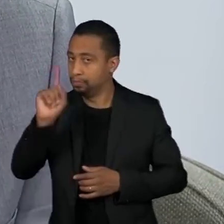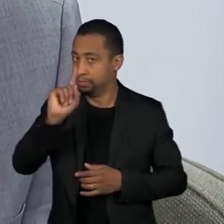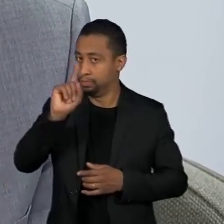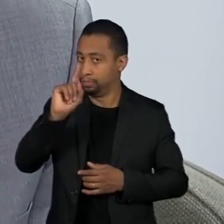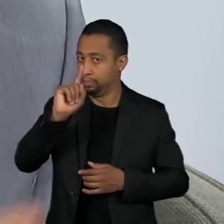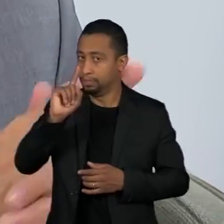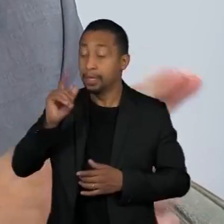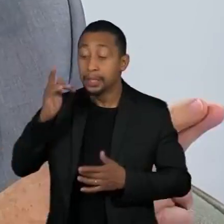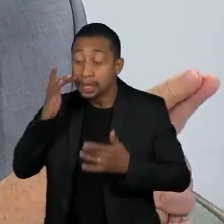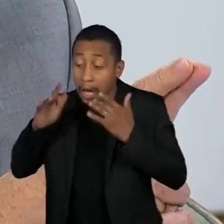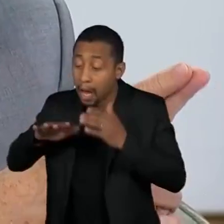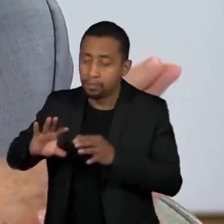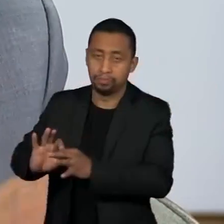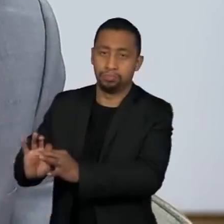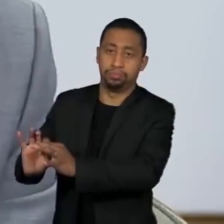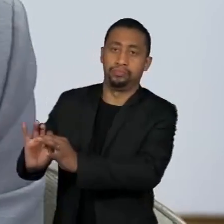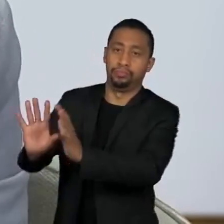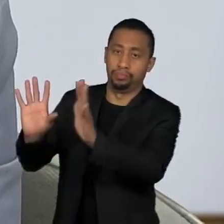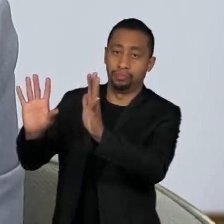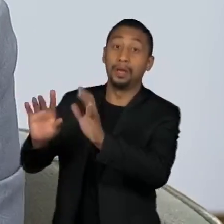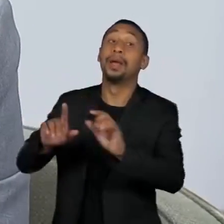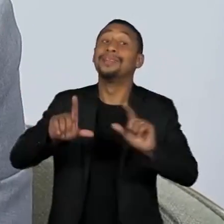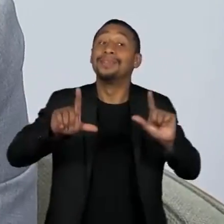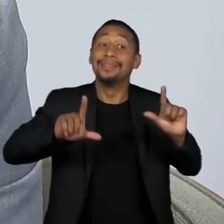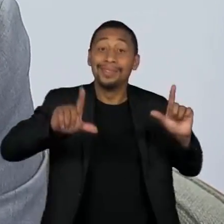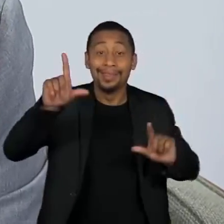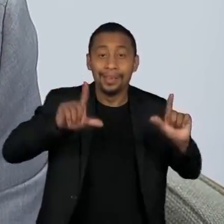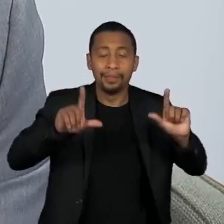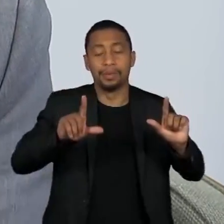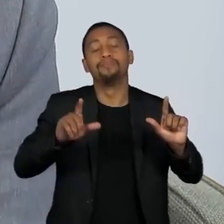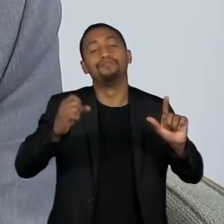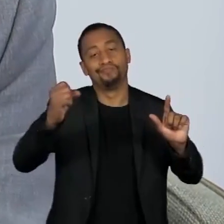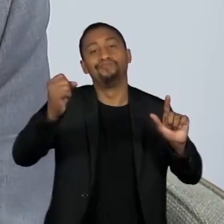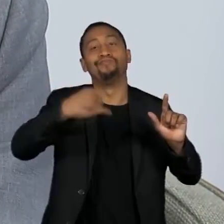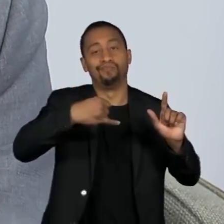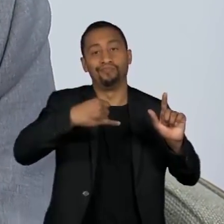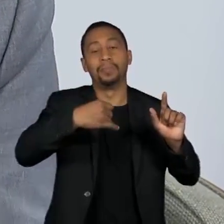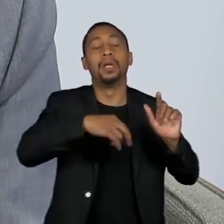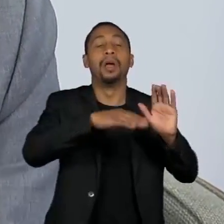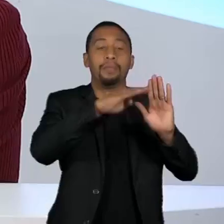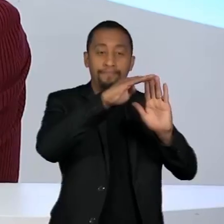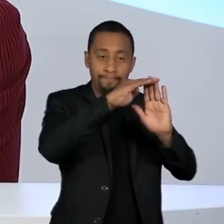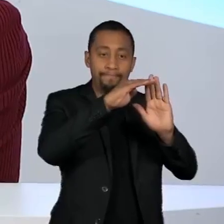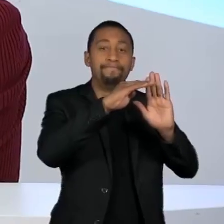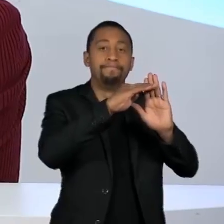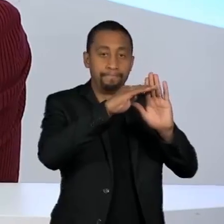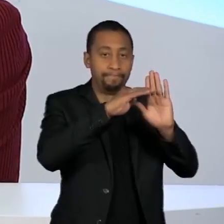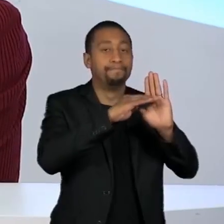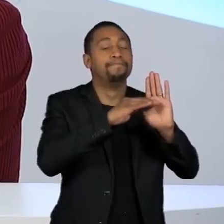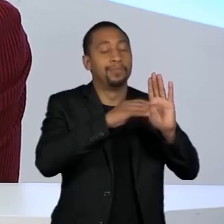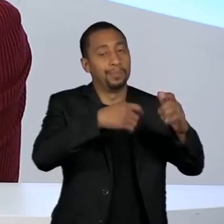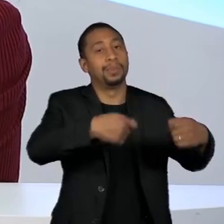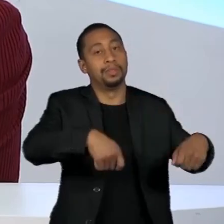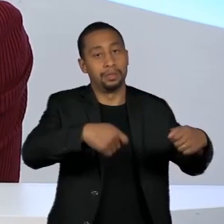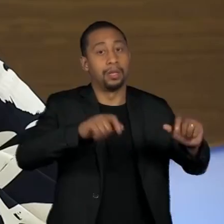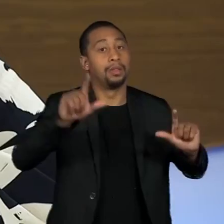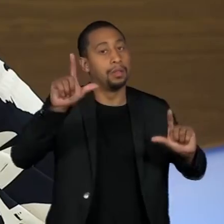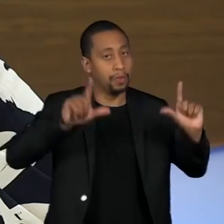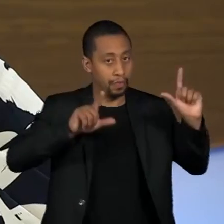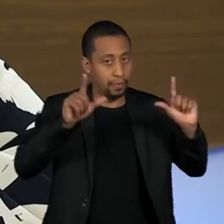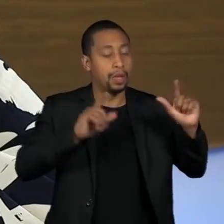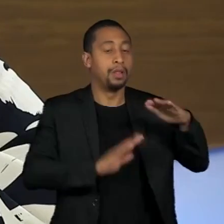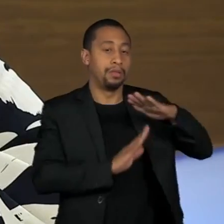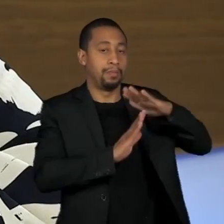a televisão aquilo que tava dizendo para Karina você tem que respeitar certas coisas tem limite sim Carlos